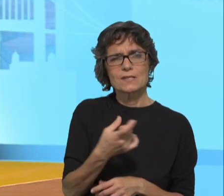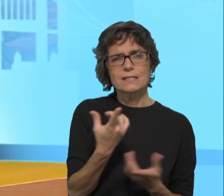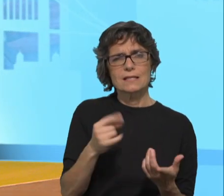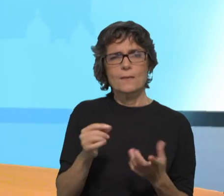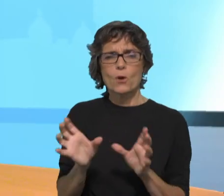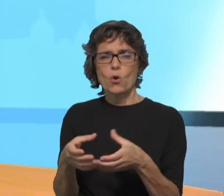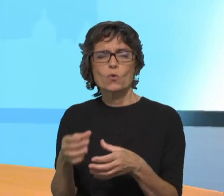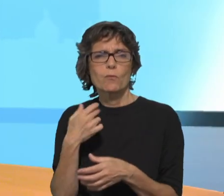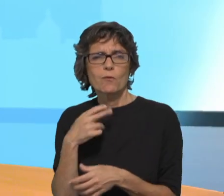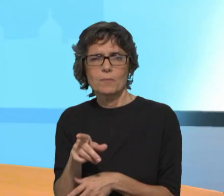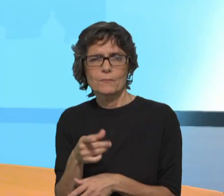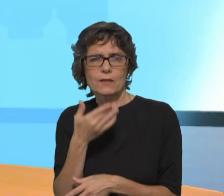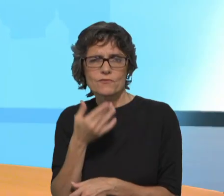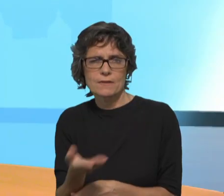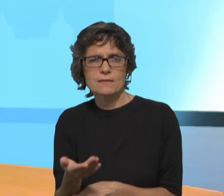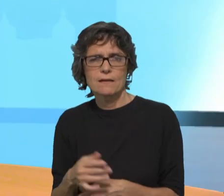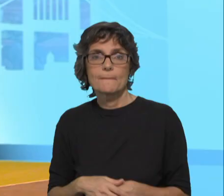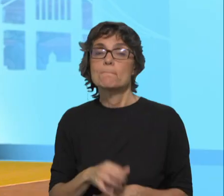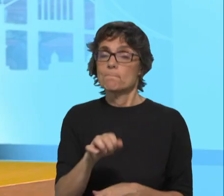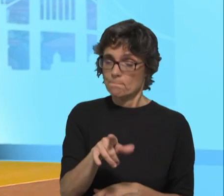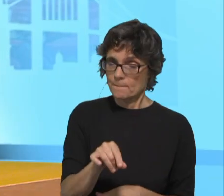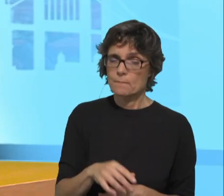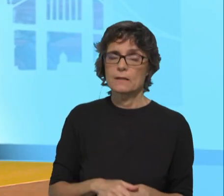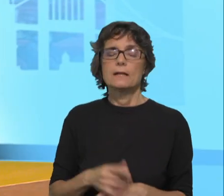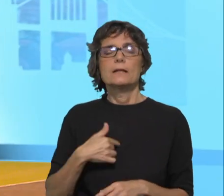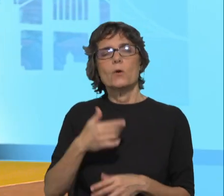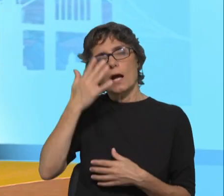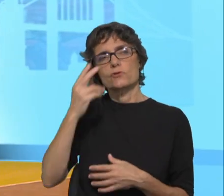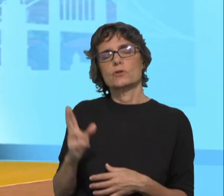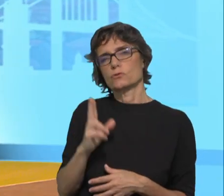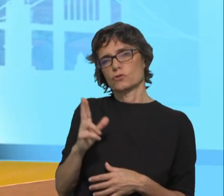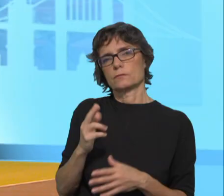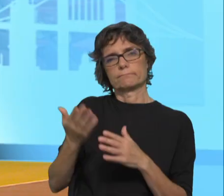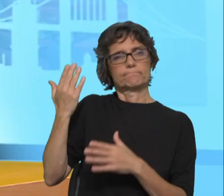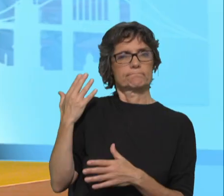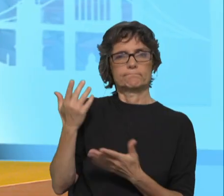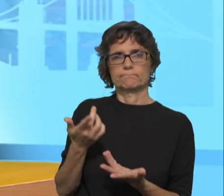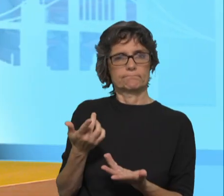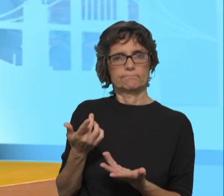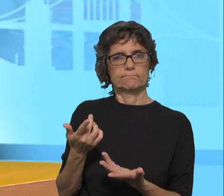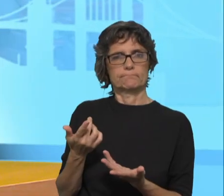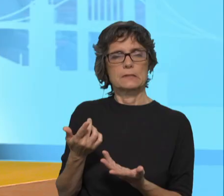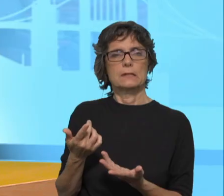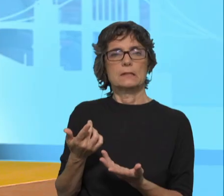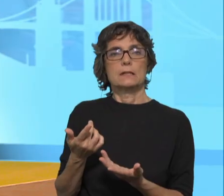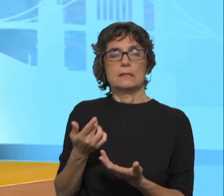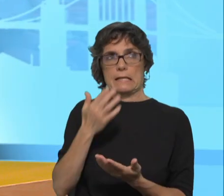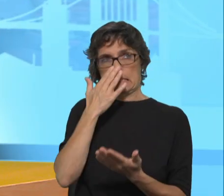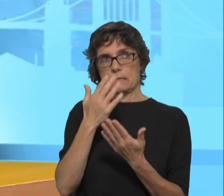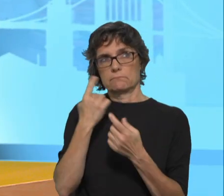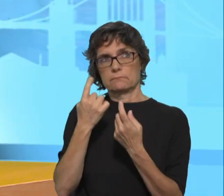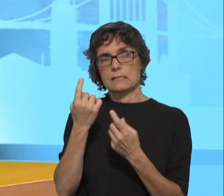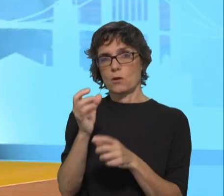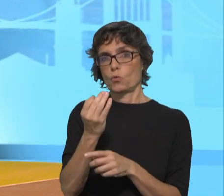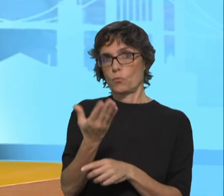Também. Eu penso que aquilo que trouxe a Jornada Mundial da Juventude, na realidade, por exemplo, da Diocese do Porto,